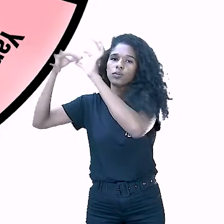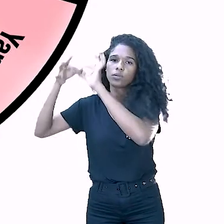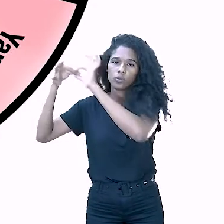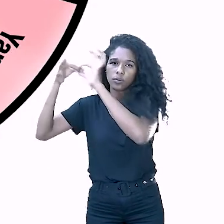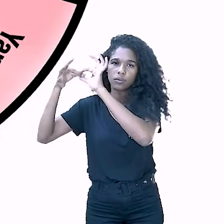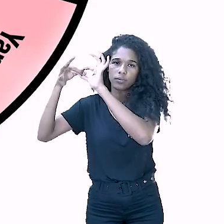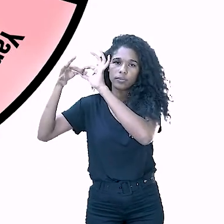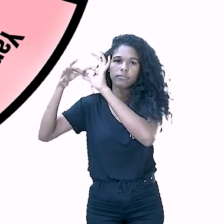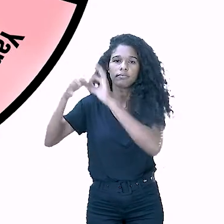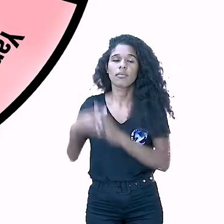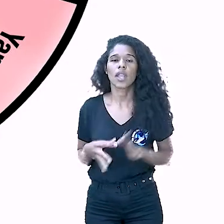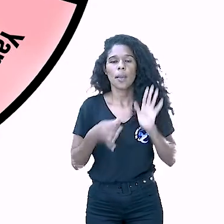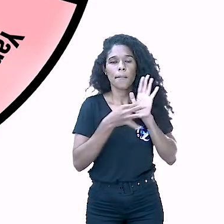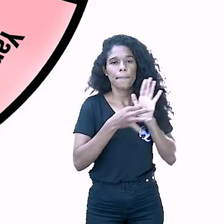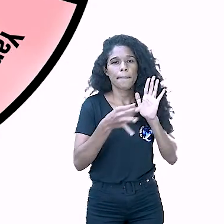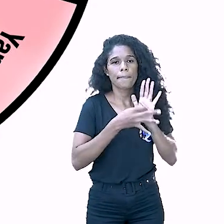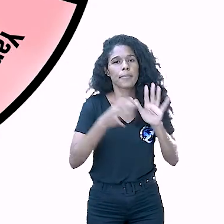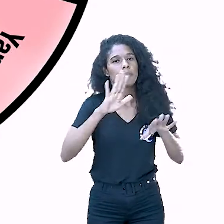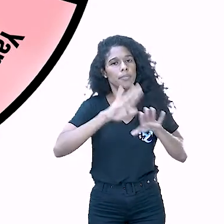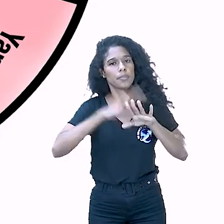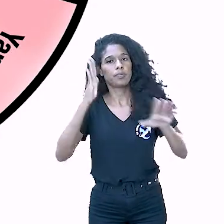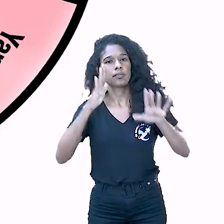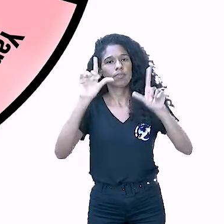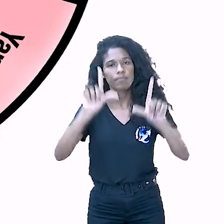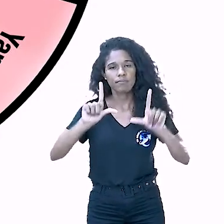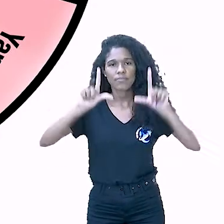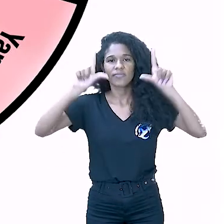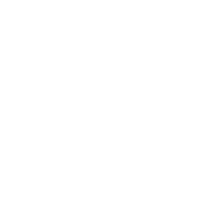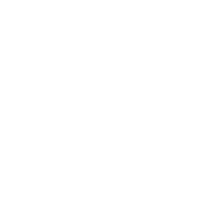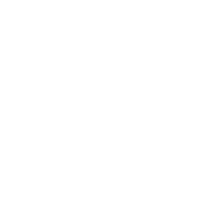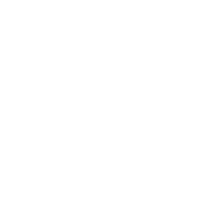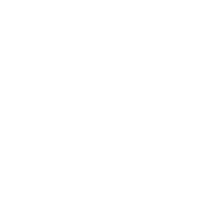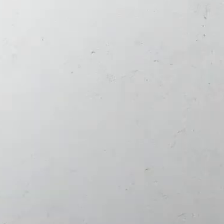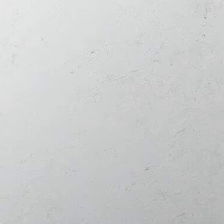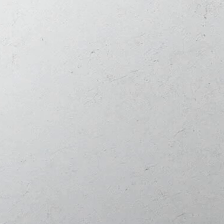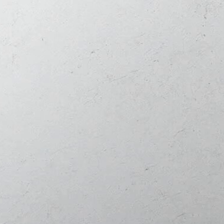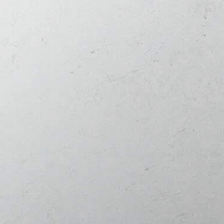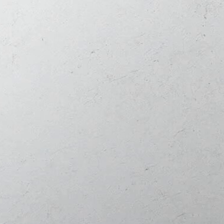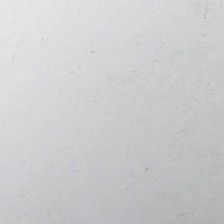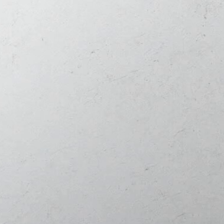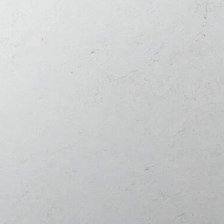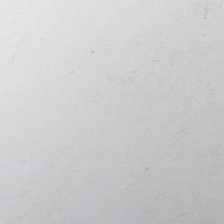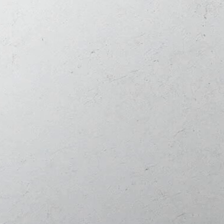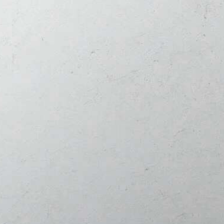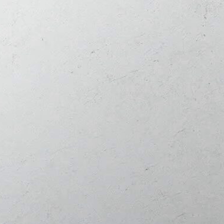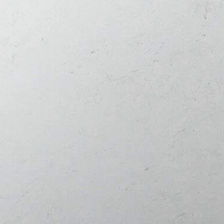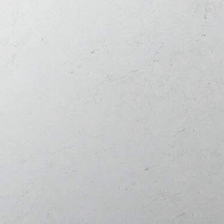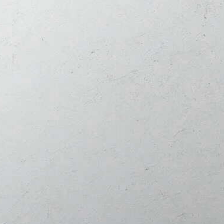lunisolar. Para mais dicas como essa, fique ligado na TV Educação.